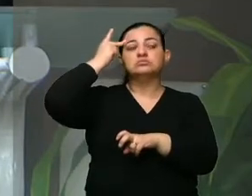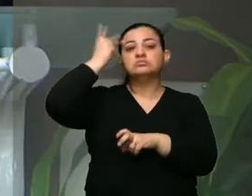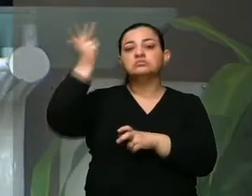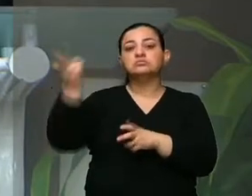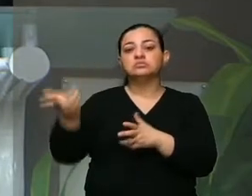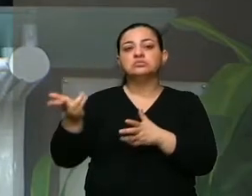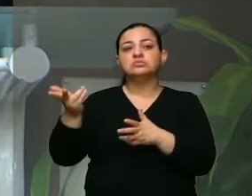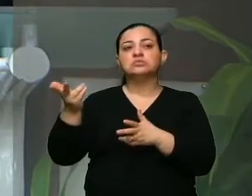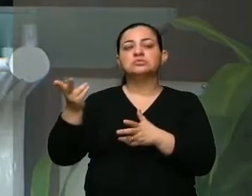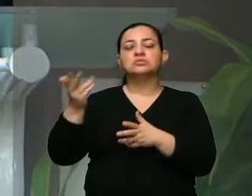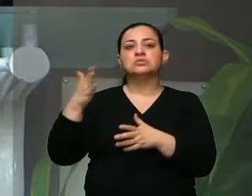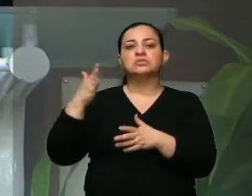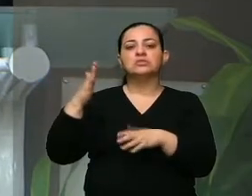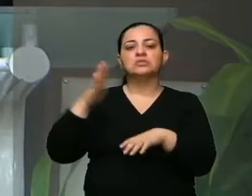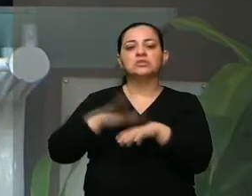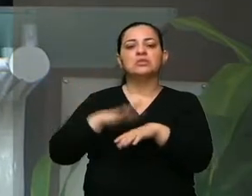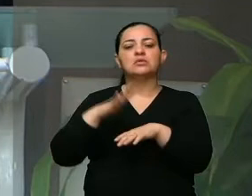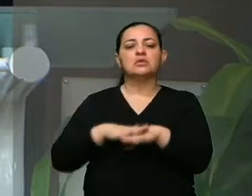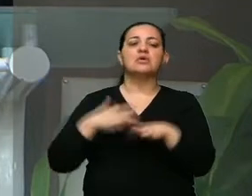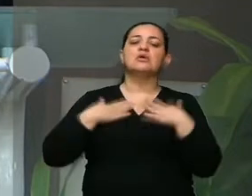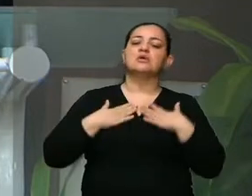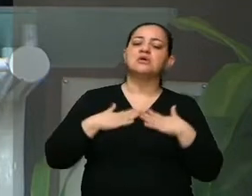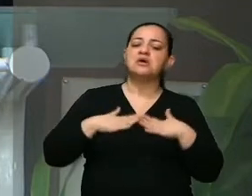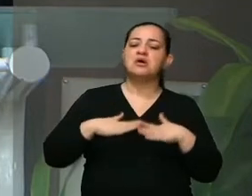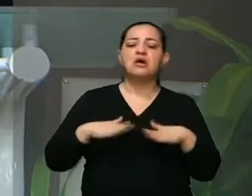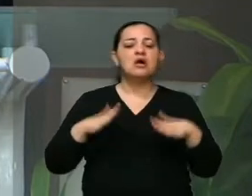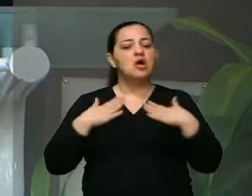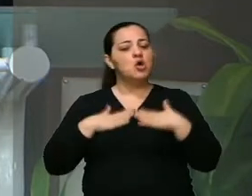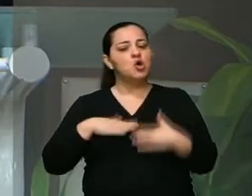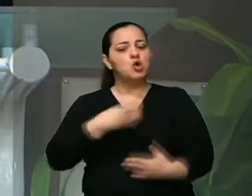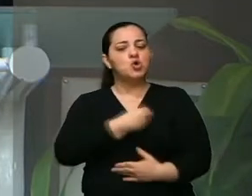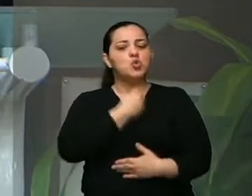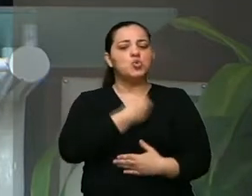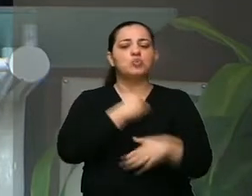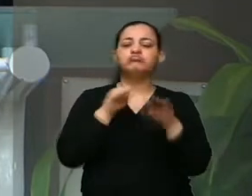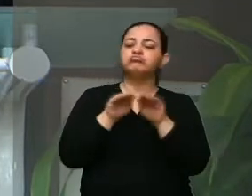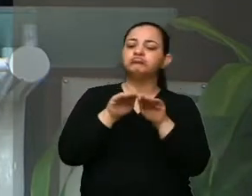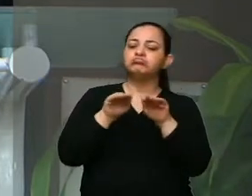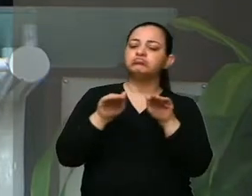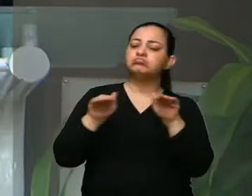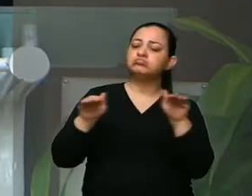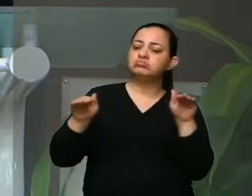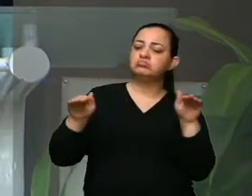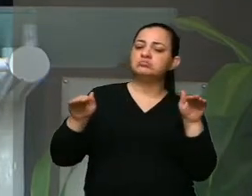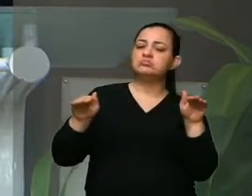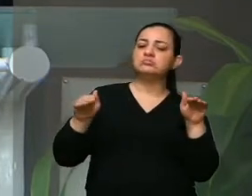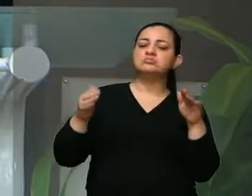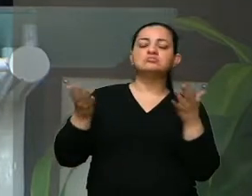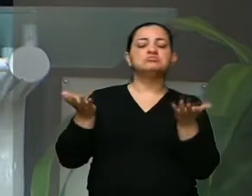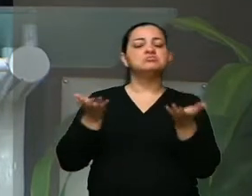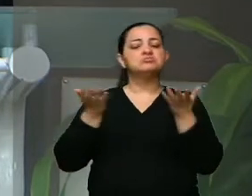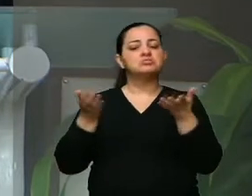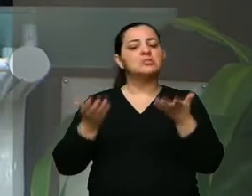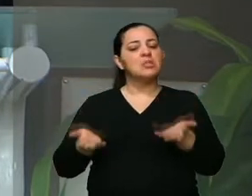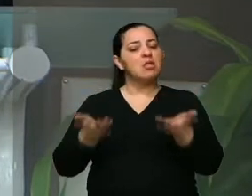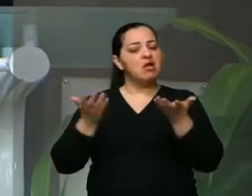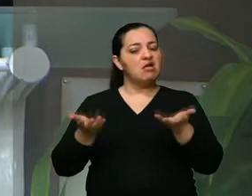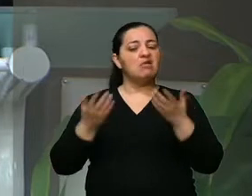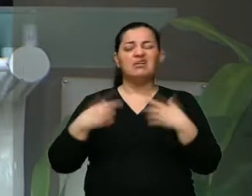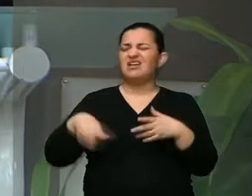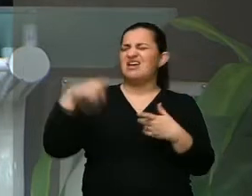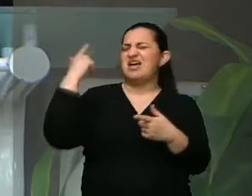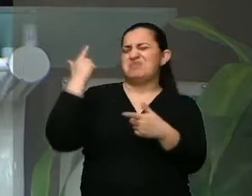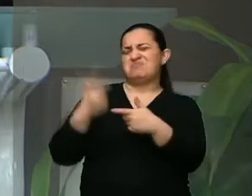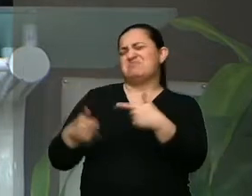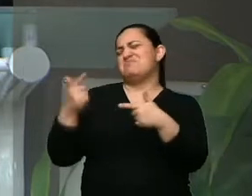geram mais conformados a vida mais queria levar a vida mais leve disseram pra que